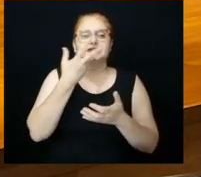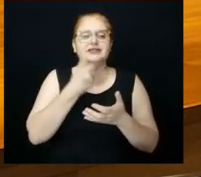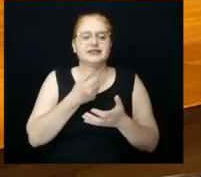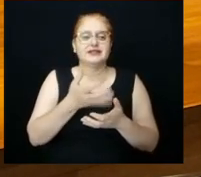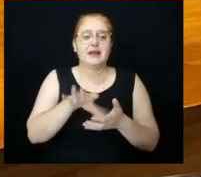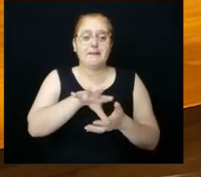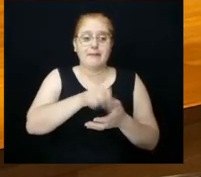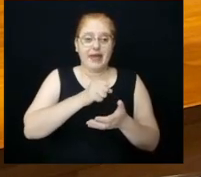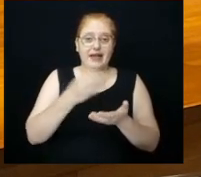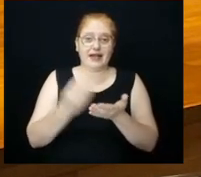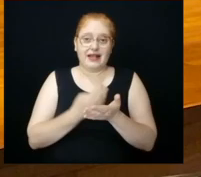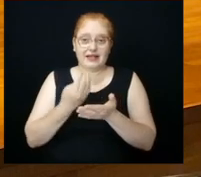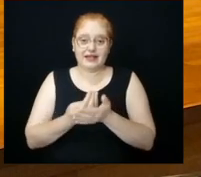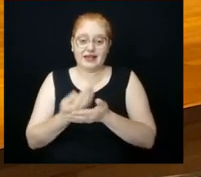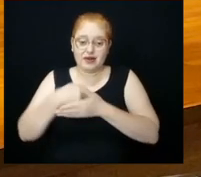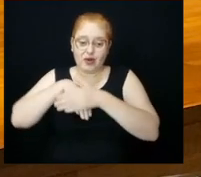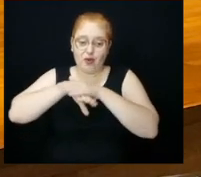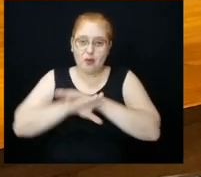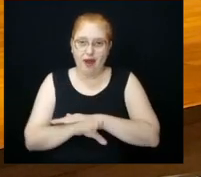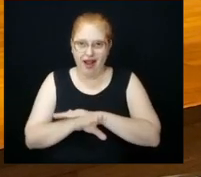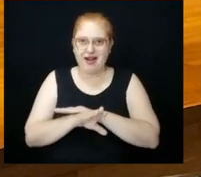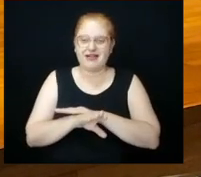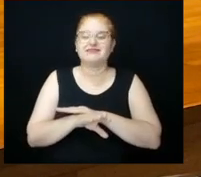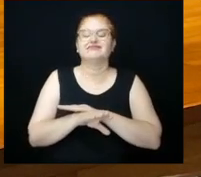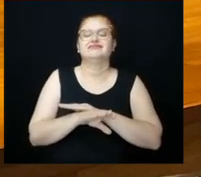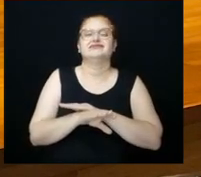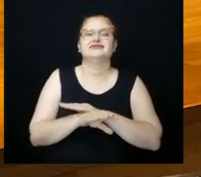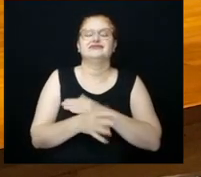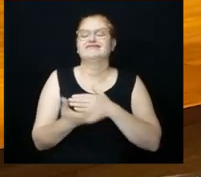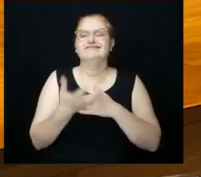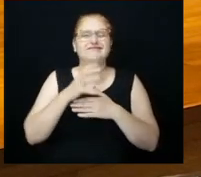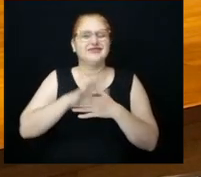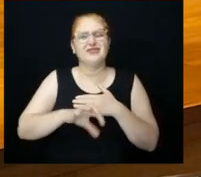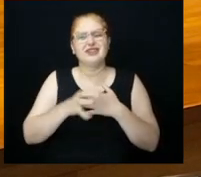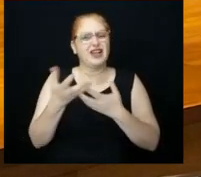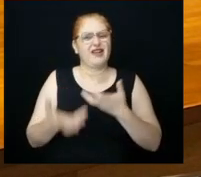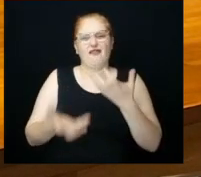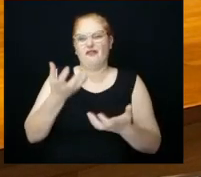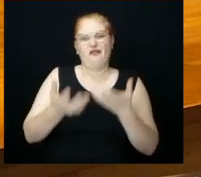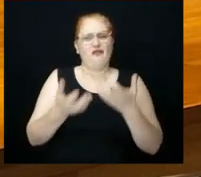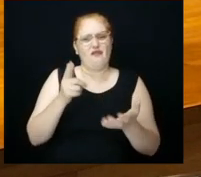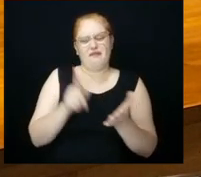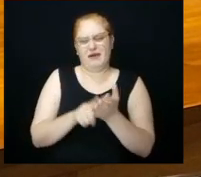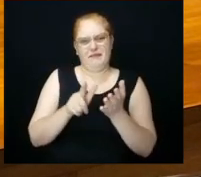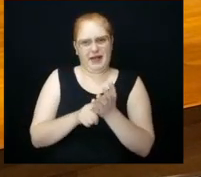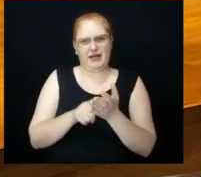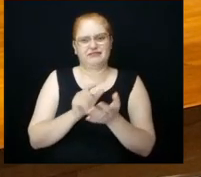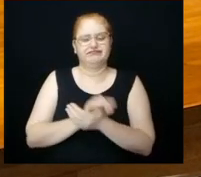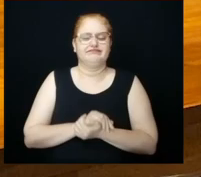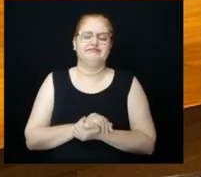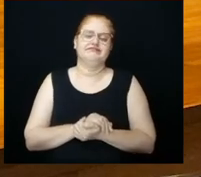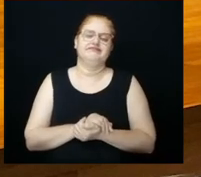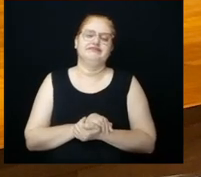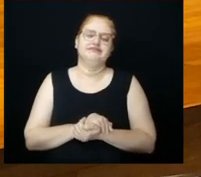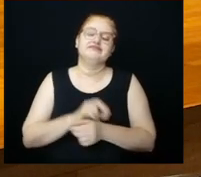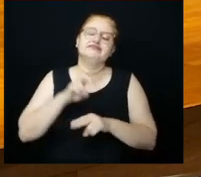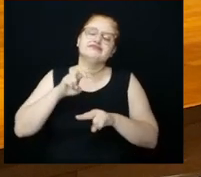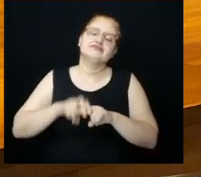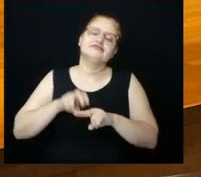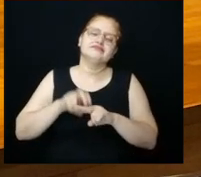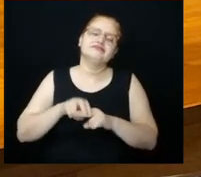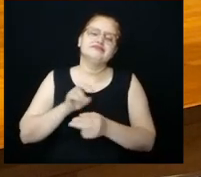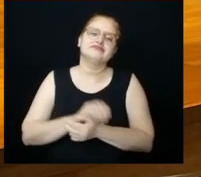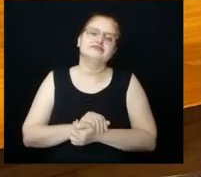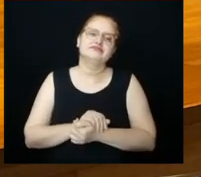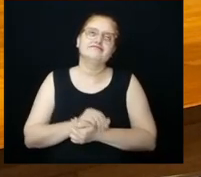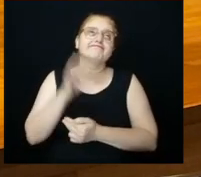guarda-os por baixo do seu banco. Não parece pretender sacrificar aqueles papéis para iniciar o fogo. Fica sentado,